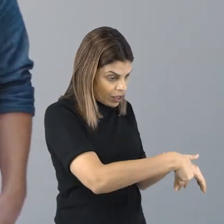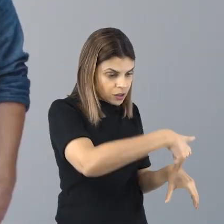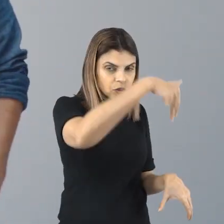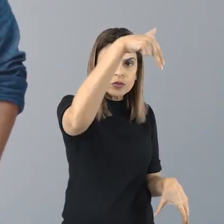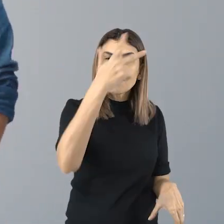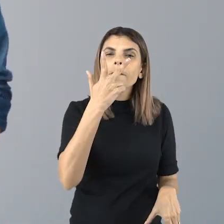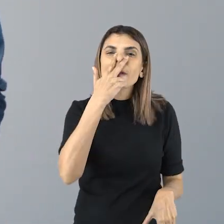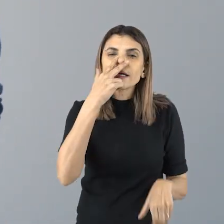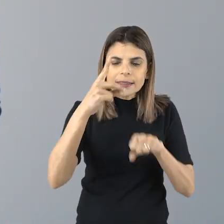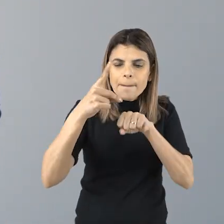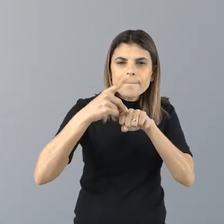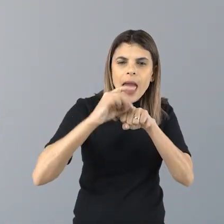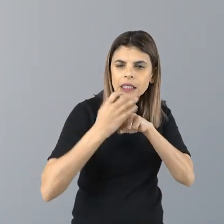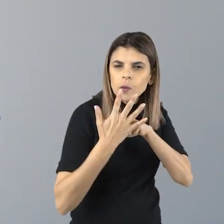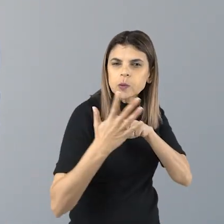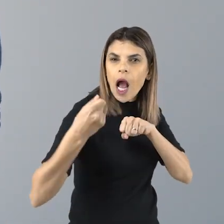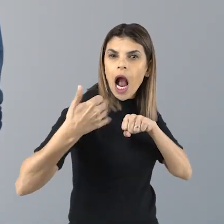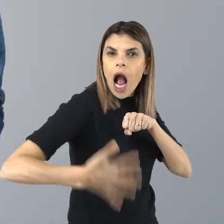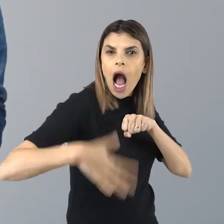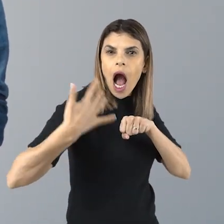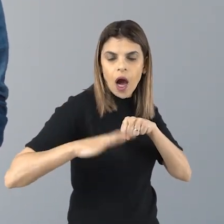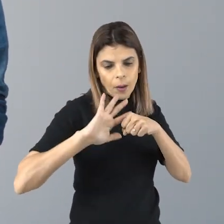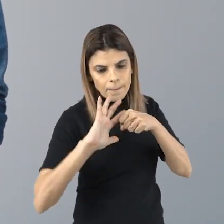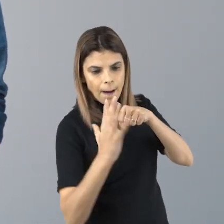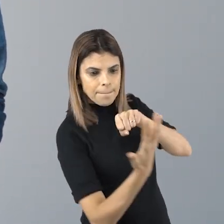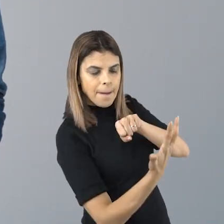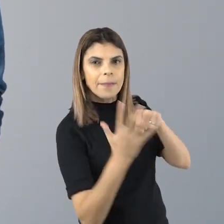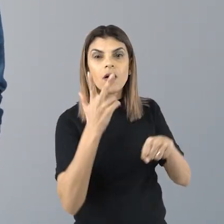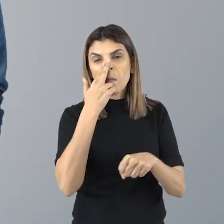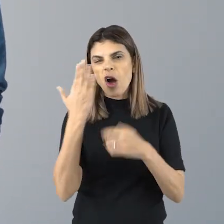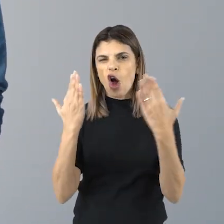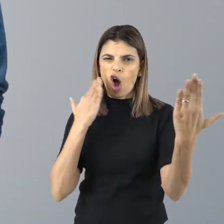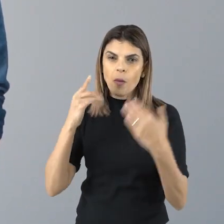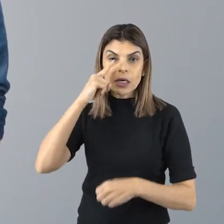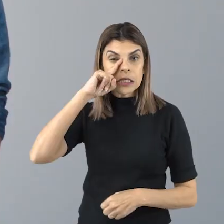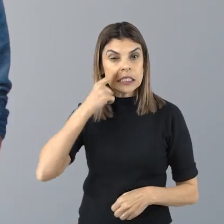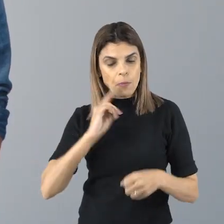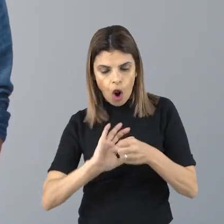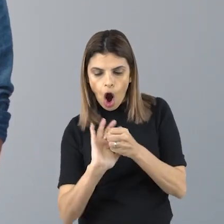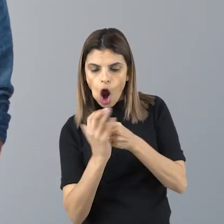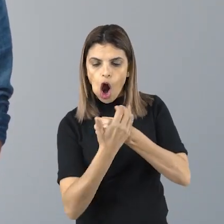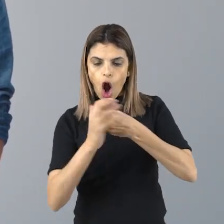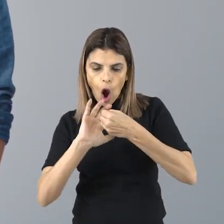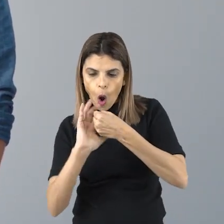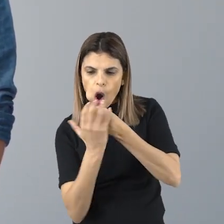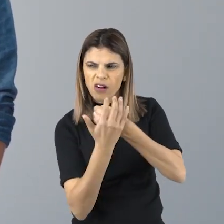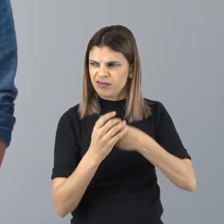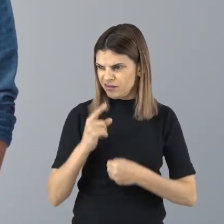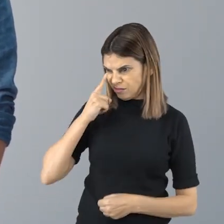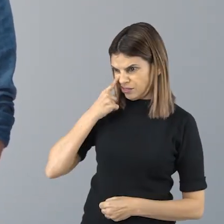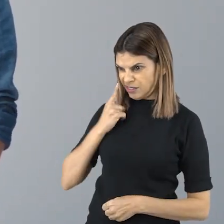só. É como um belo diamante, ele tem diferentes facetas. Eu costumo ver como uma bela cebola, pelas diferentes camadas de significado. Uma